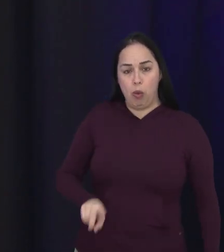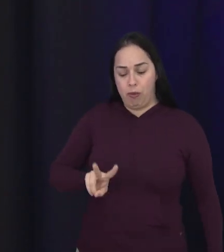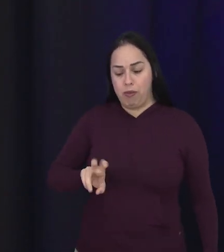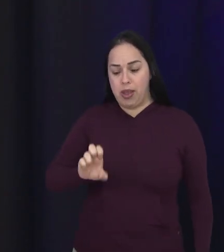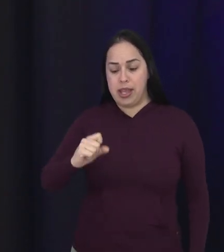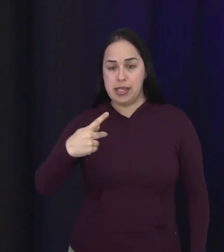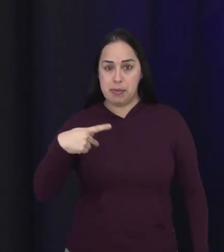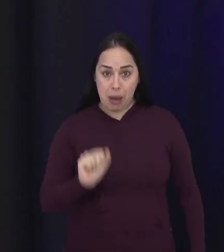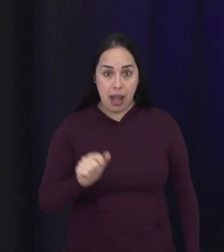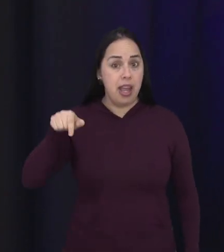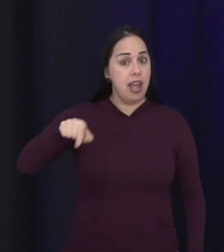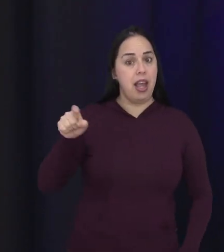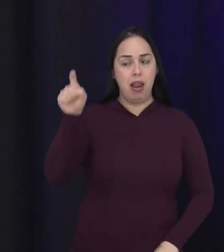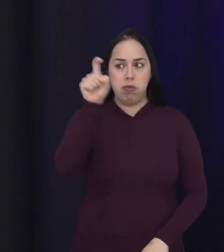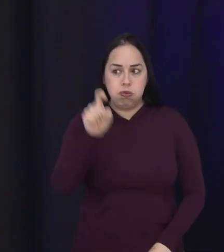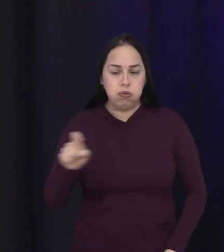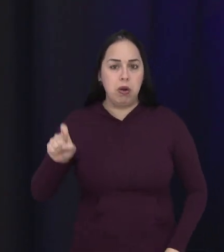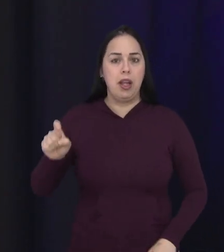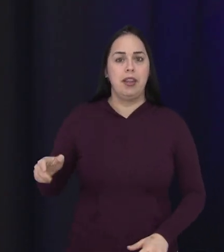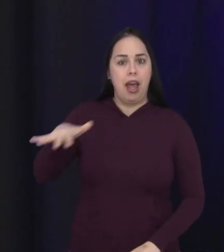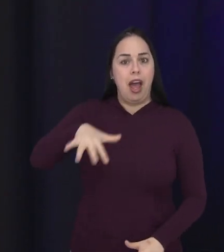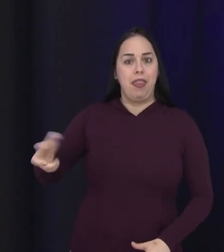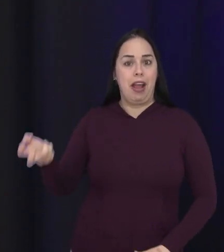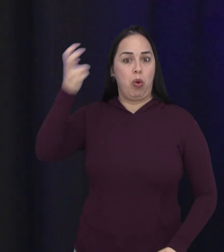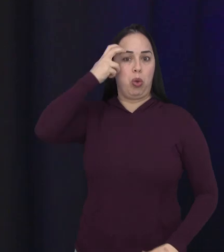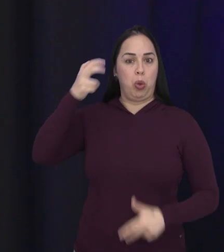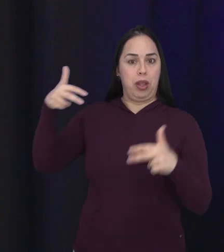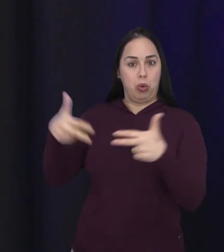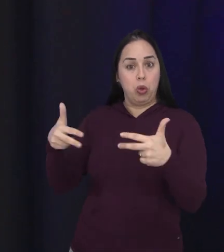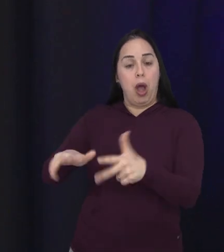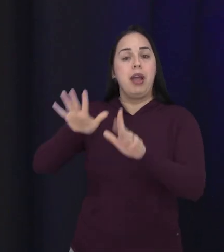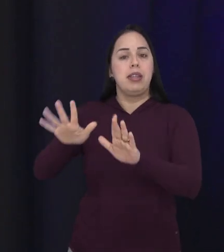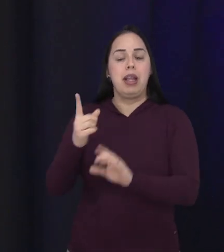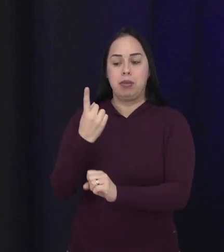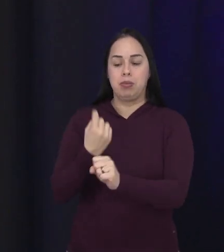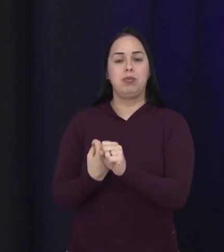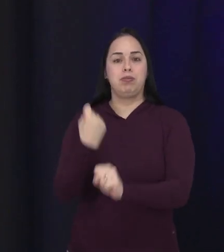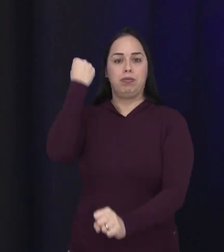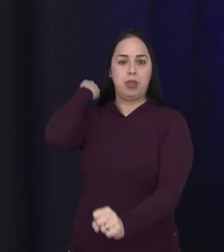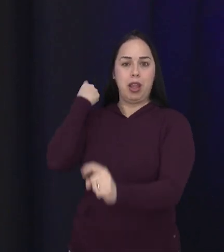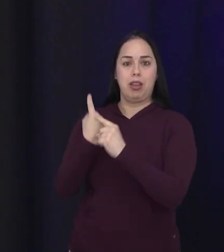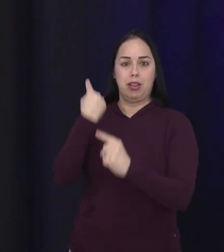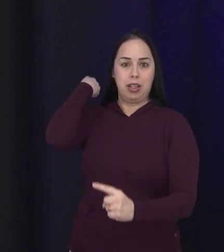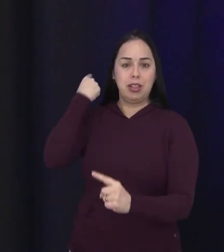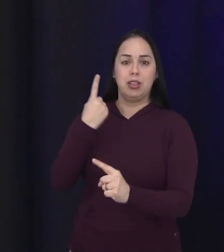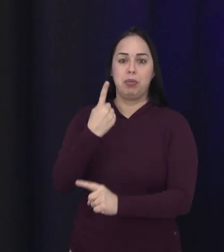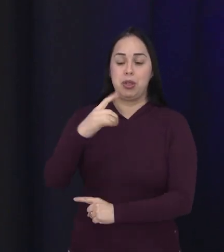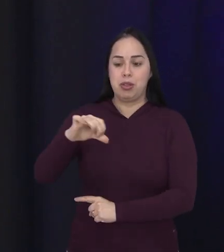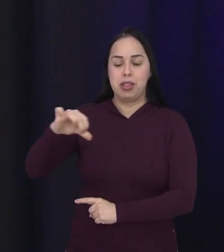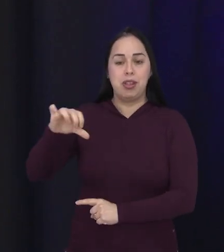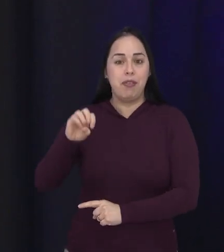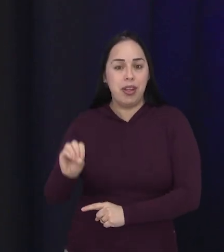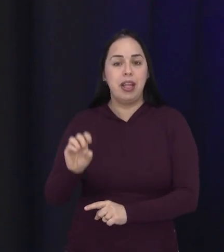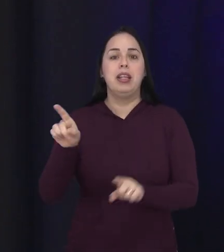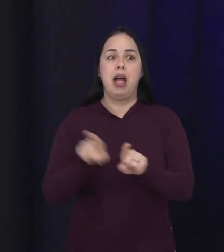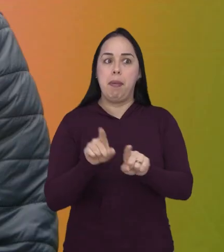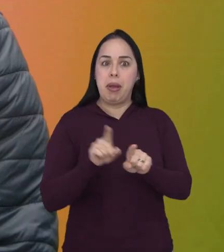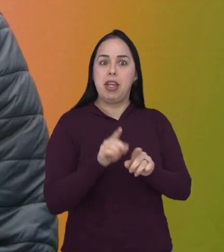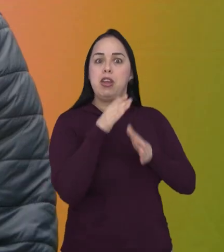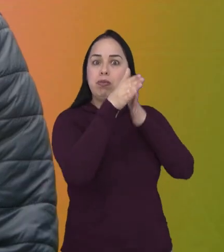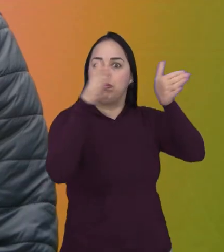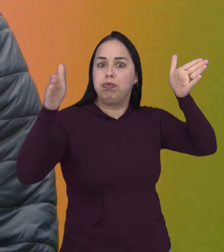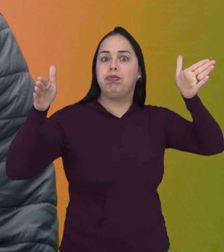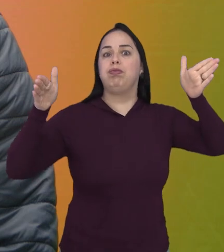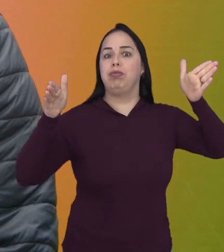dos Campos que atua na cultura do hip hop desde os anos 90 e já realizou trabalhos em diversas cidades do país.